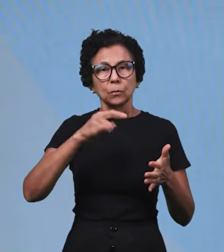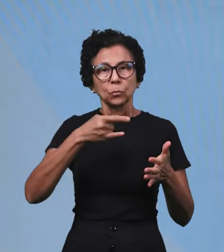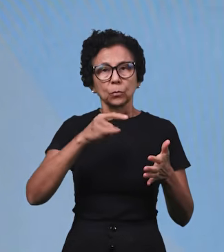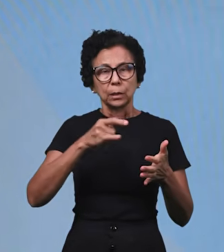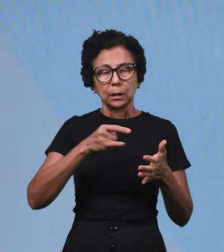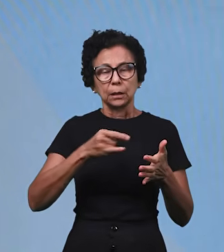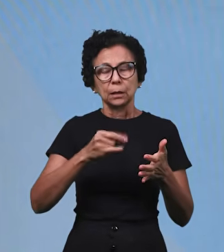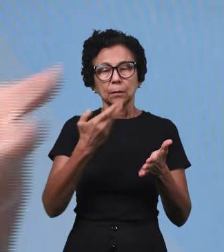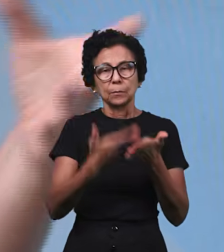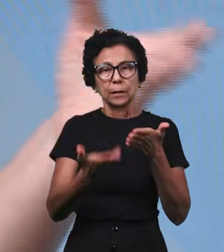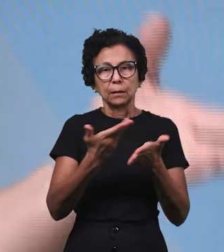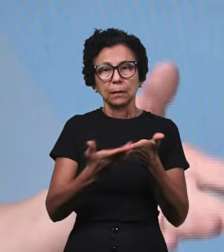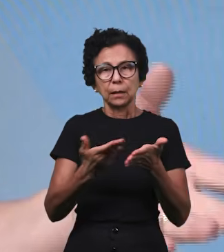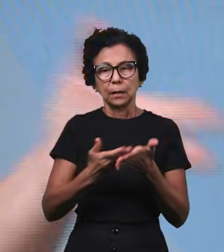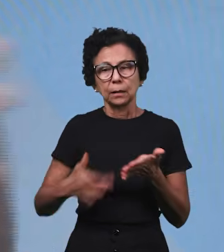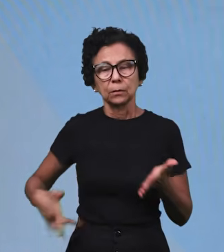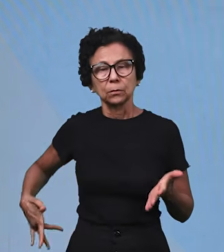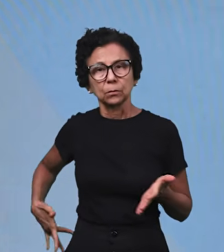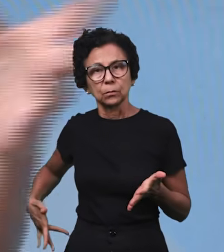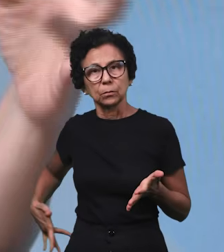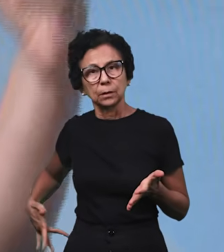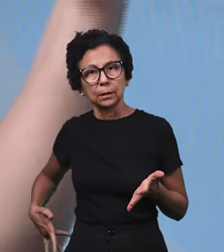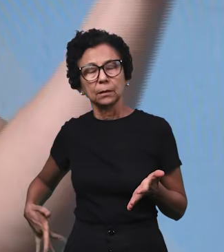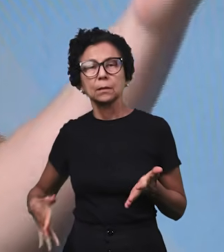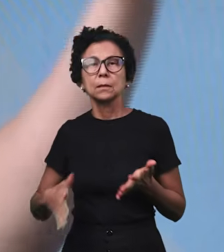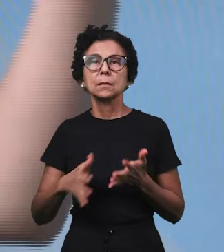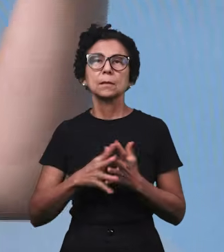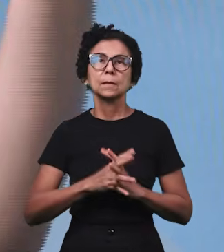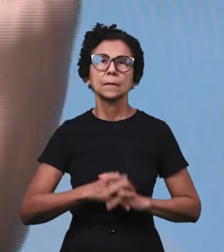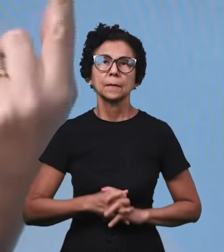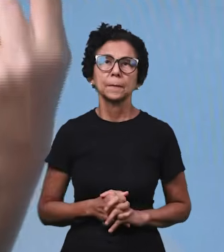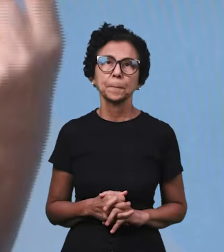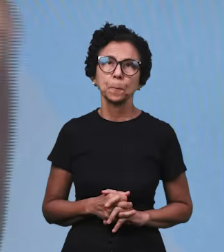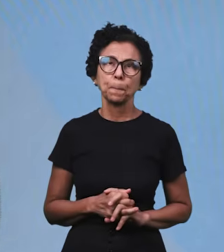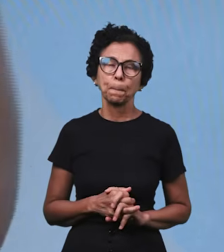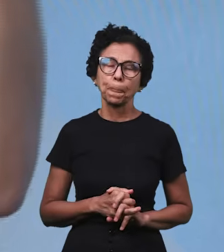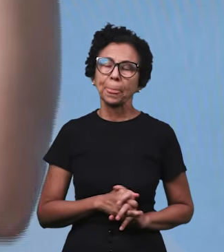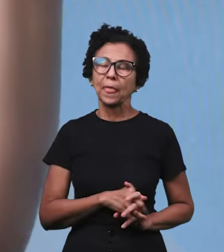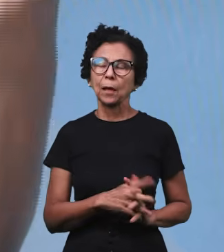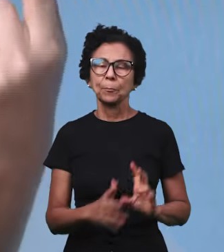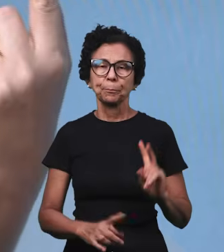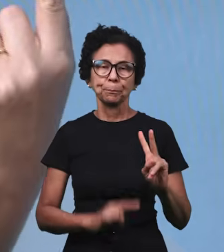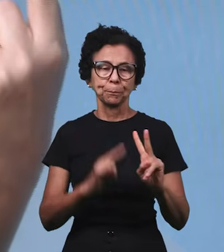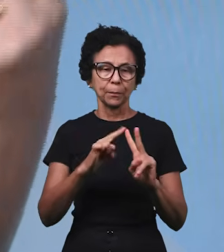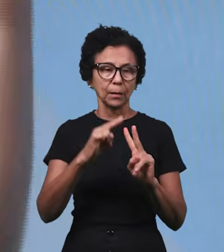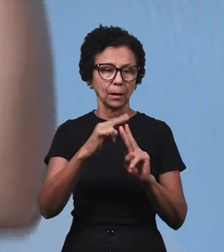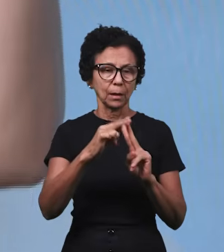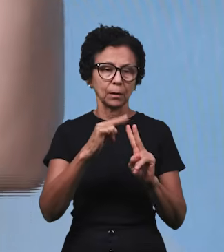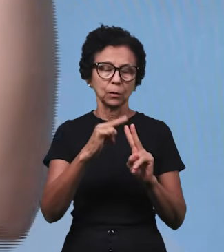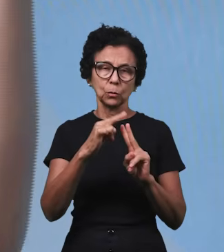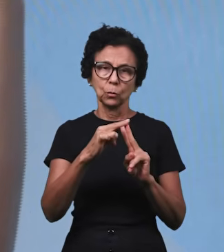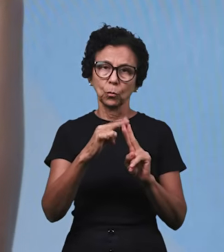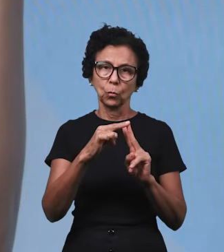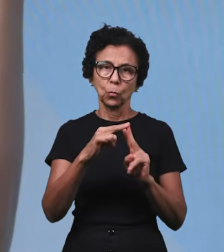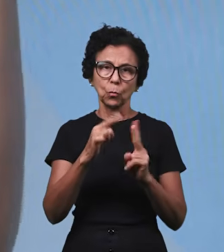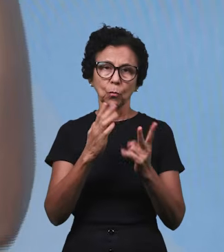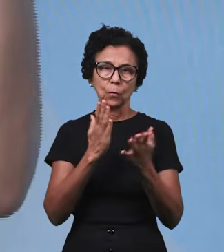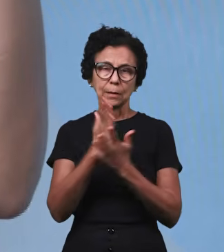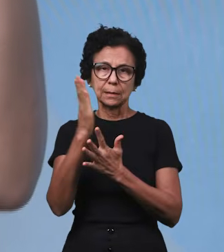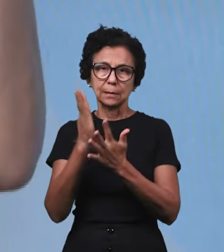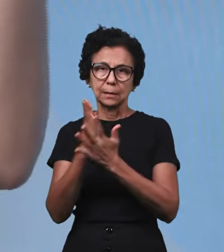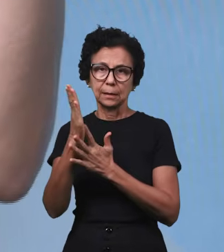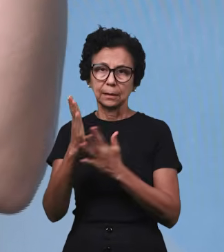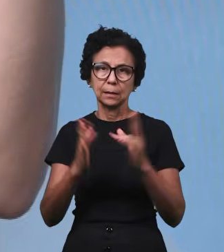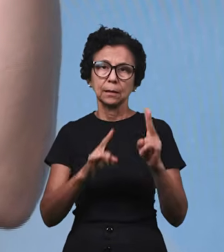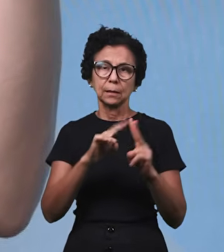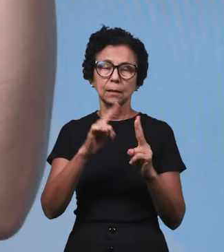não controlada, por exemplo, com ZIEC e BRA, que são as duas primeiras classes que tem que estar antes, é a primeira linha de tratamento, se não